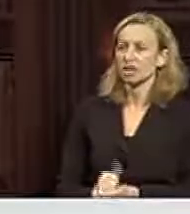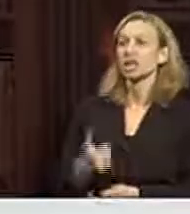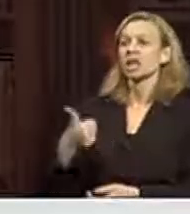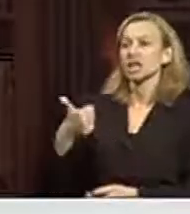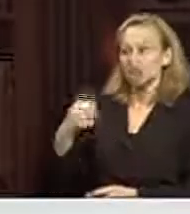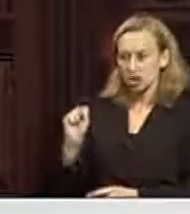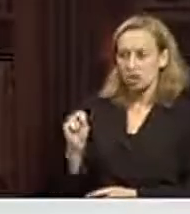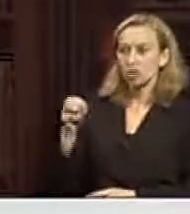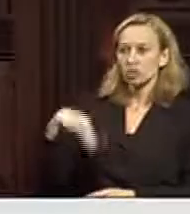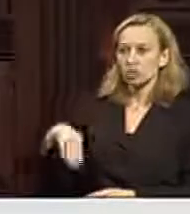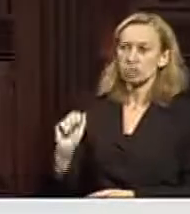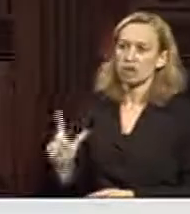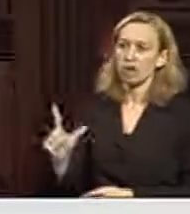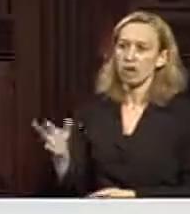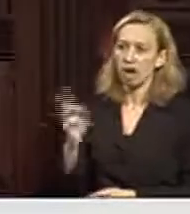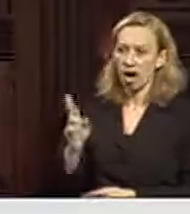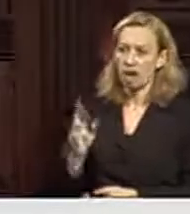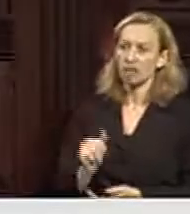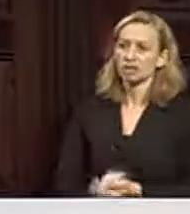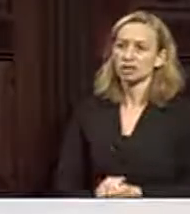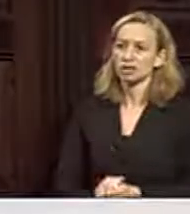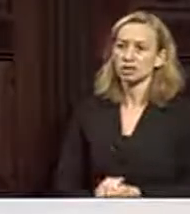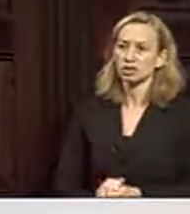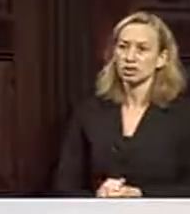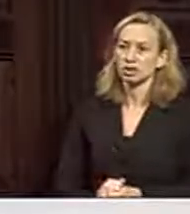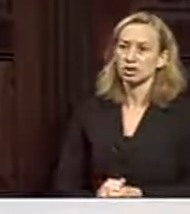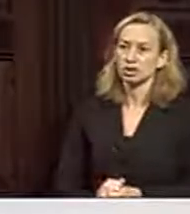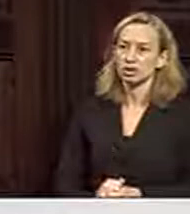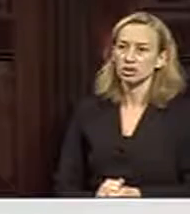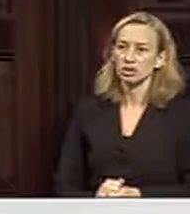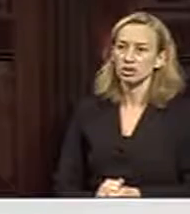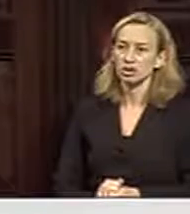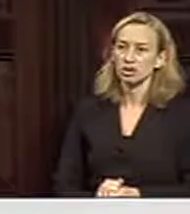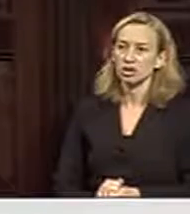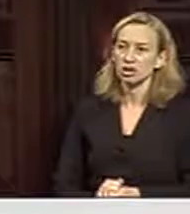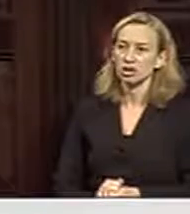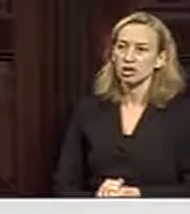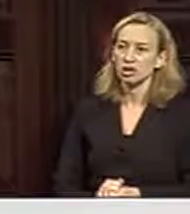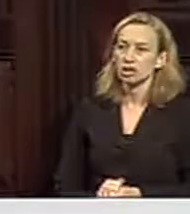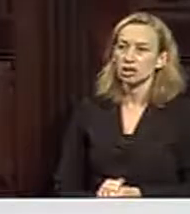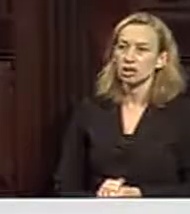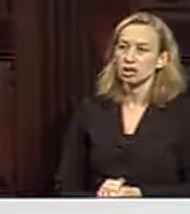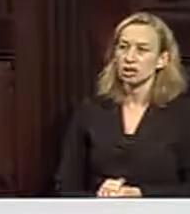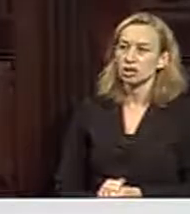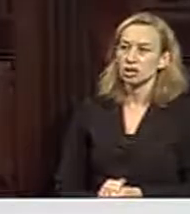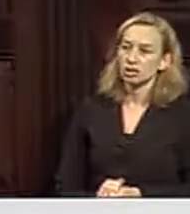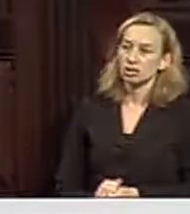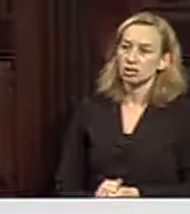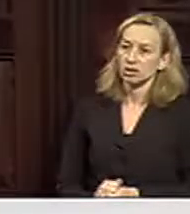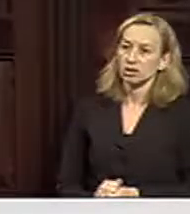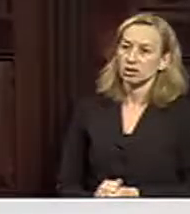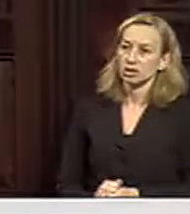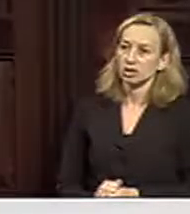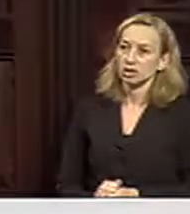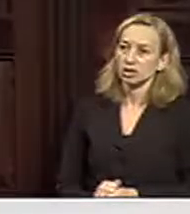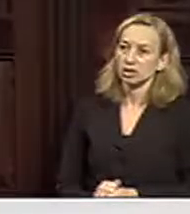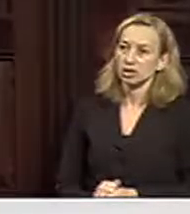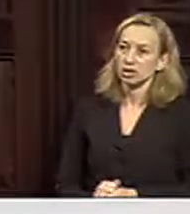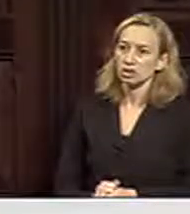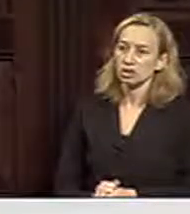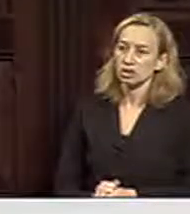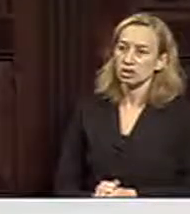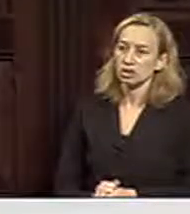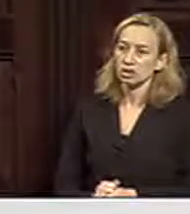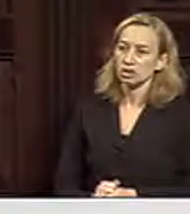R$18 mil. E ela não é disponibilizada, em hipótese alguma, em larga